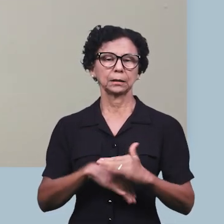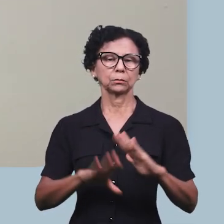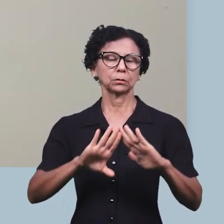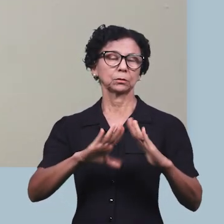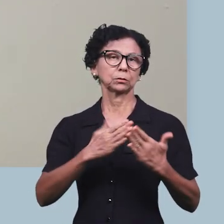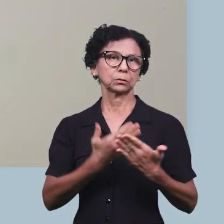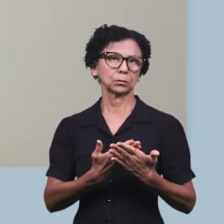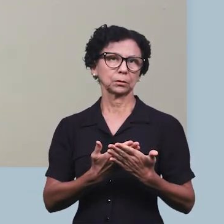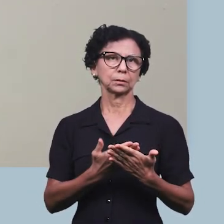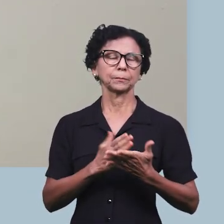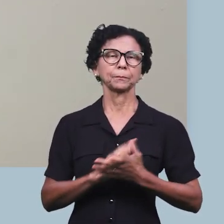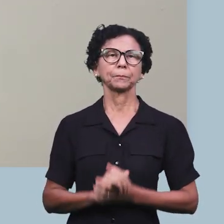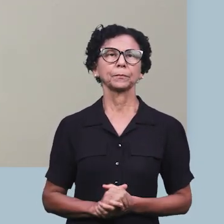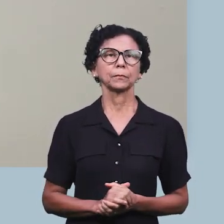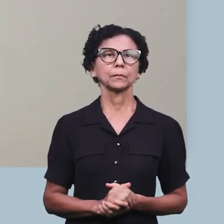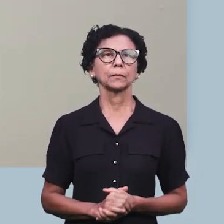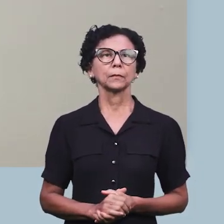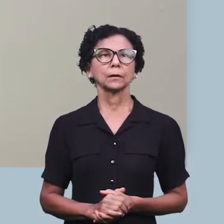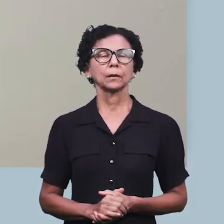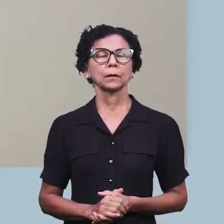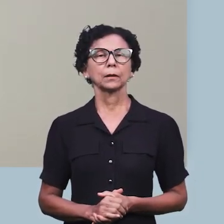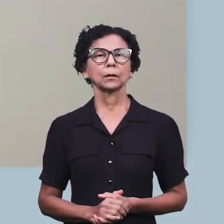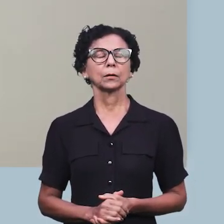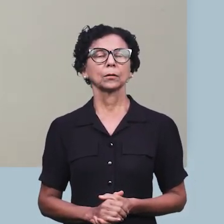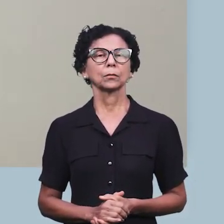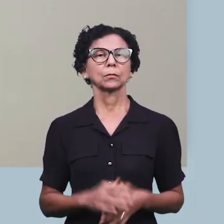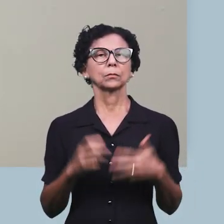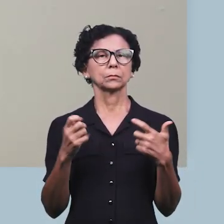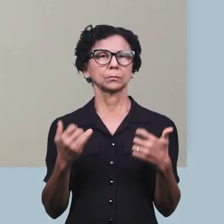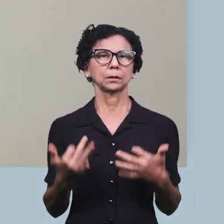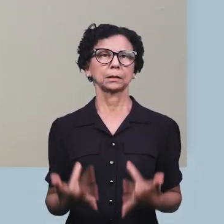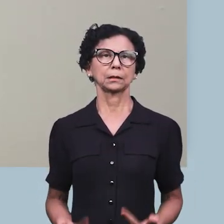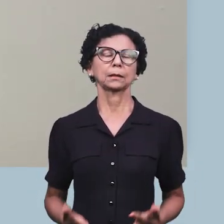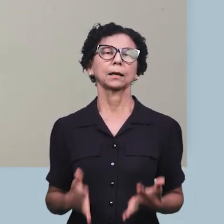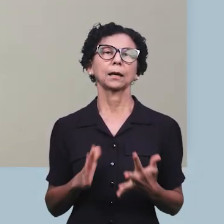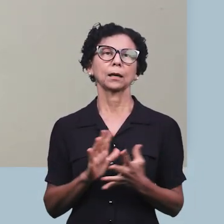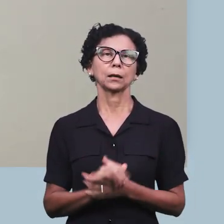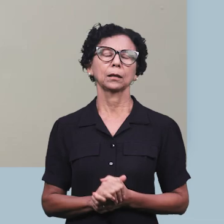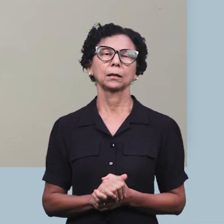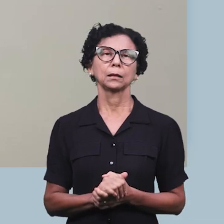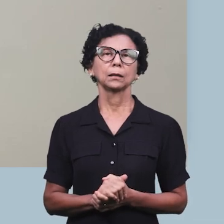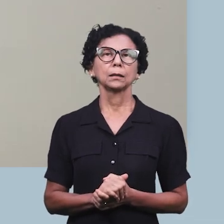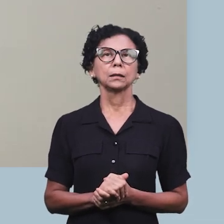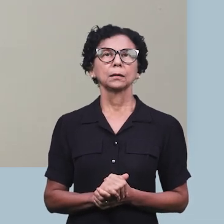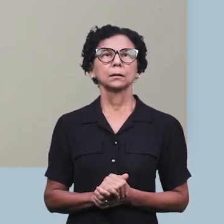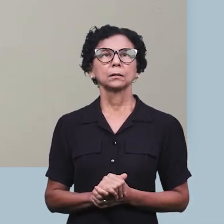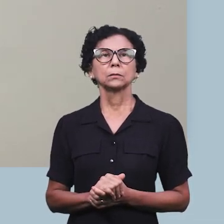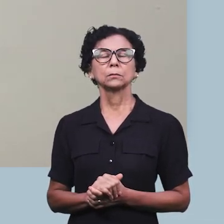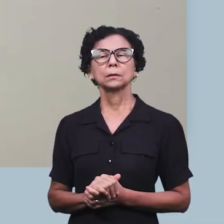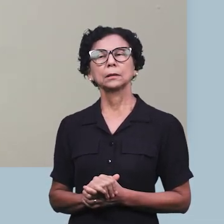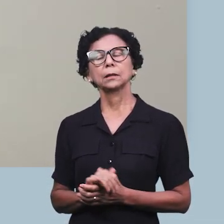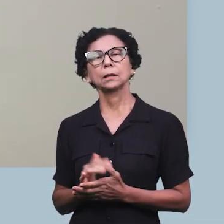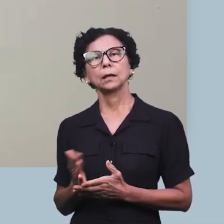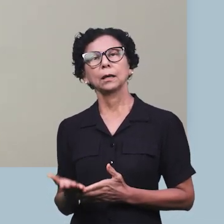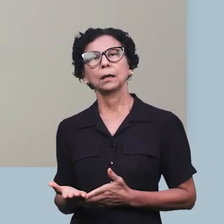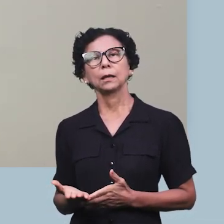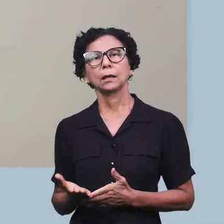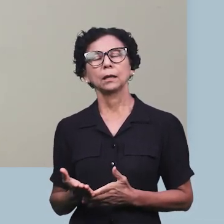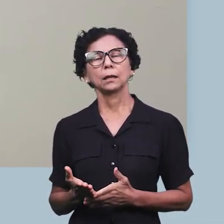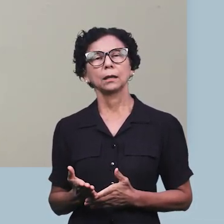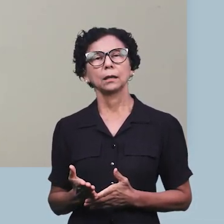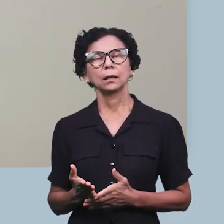escolar. Eu vou falar um pouquinho sobre a mediação do trabalho